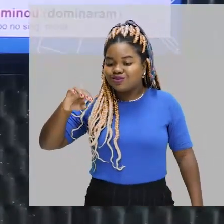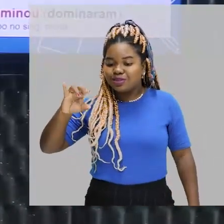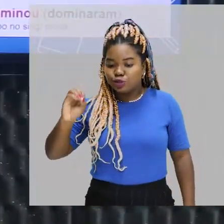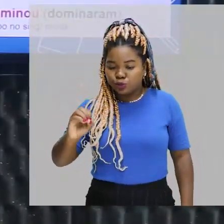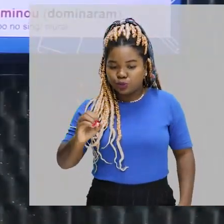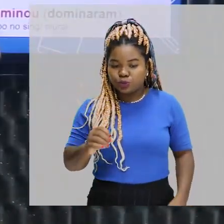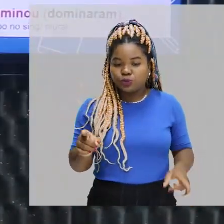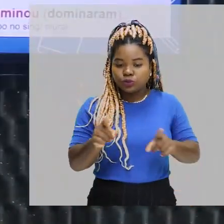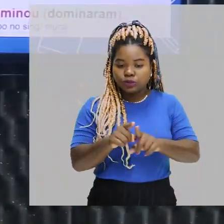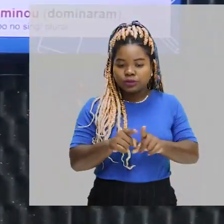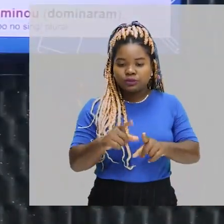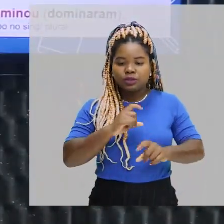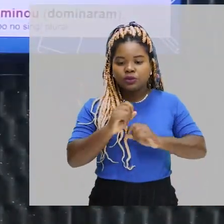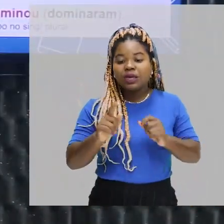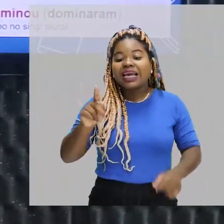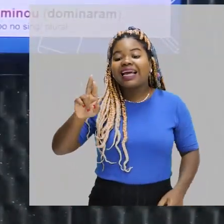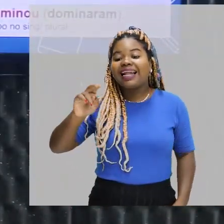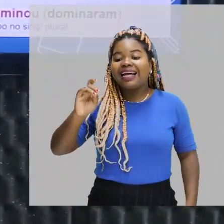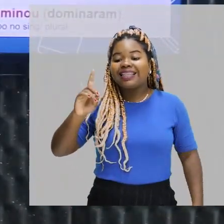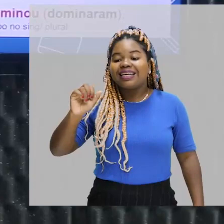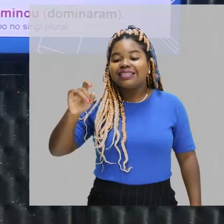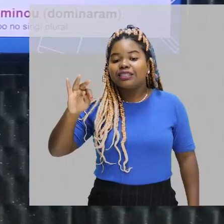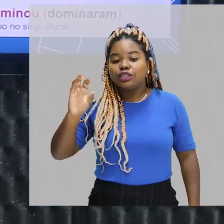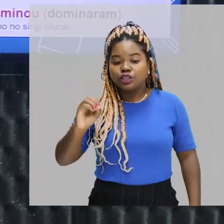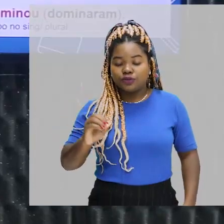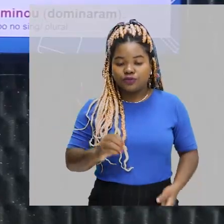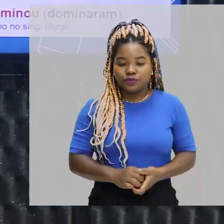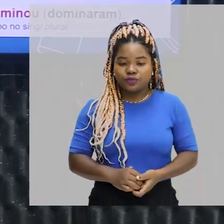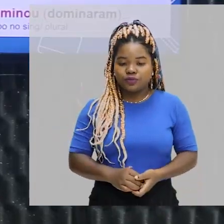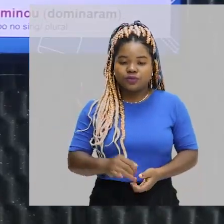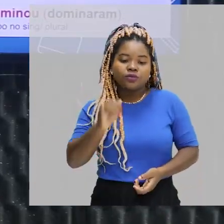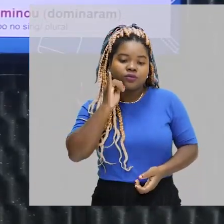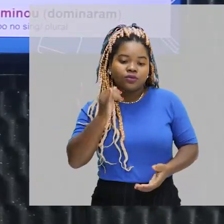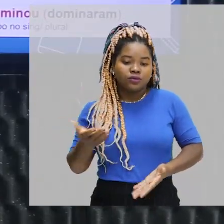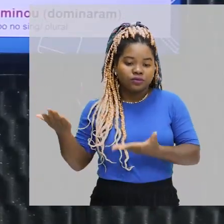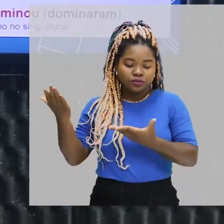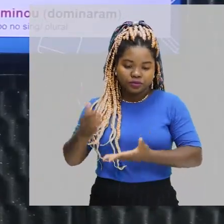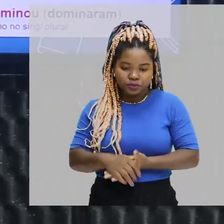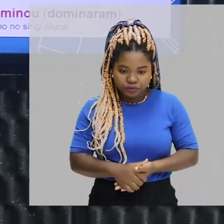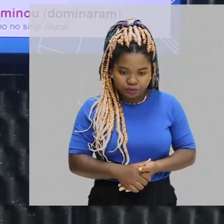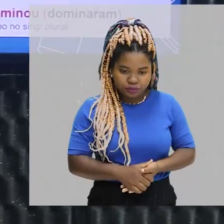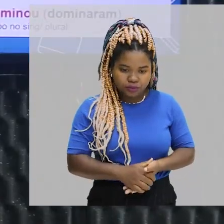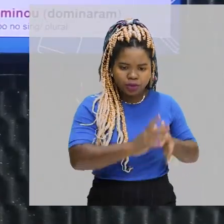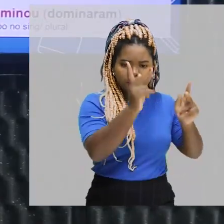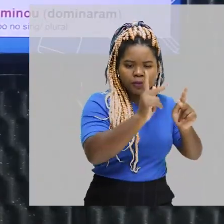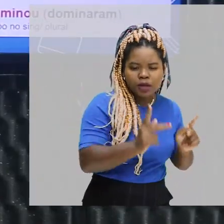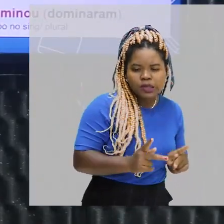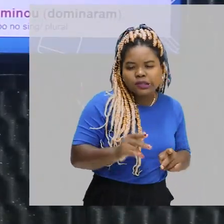enumeração gradativa. Olha só. A paz e a tranquilidade. Quem tem